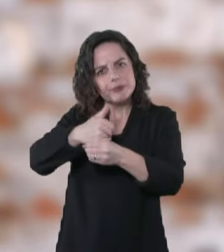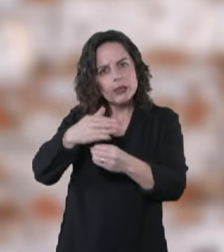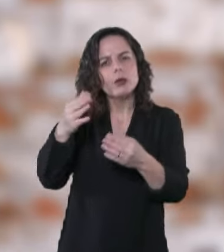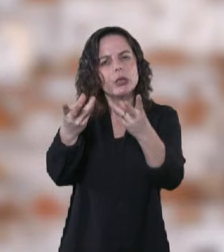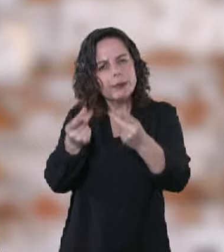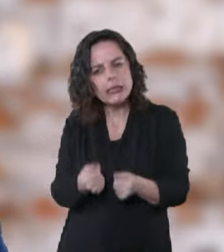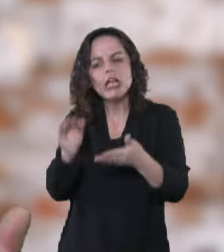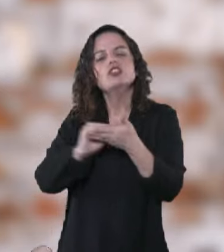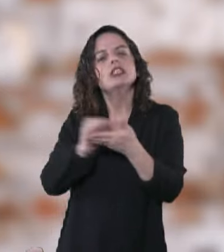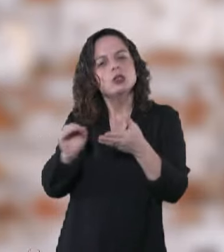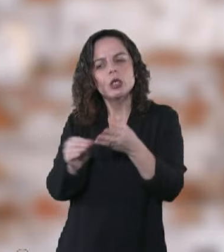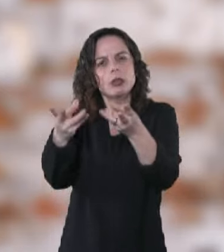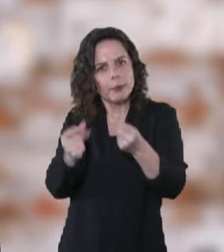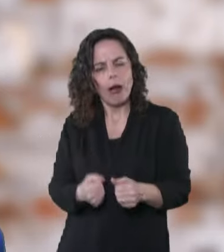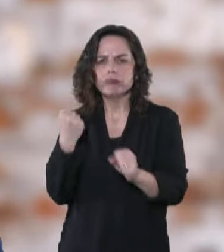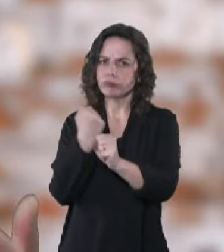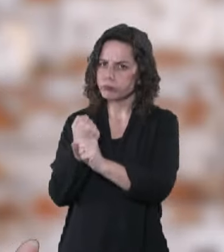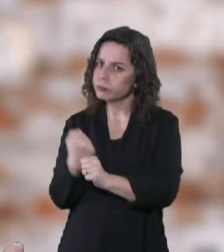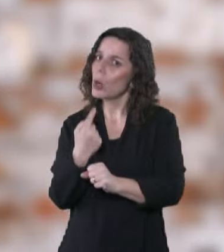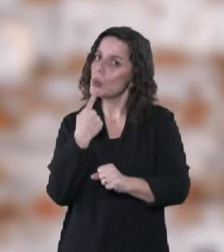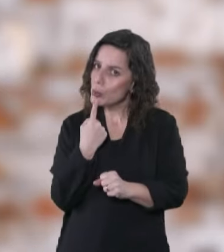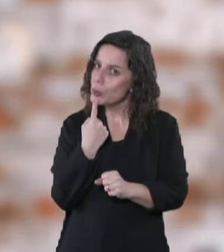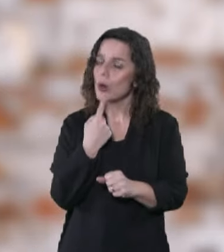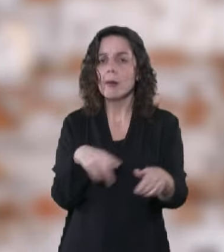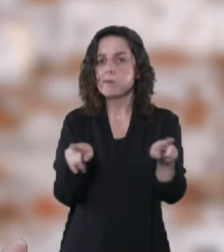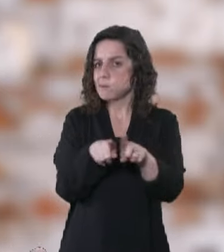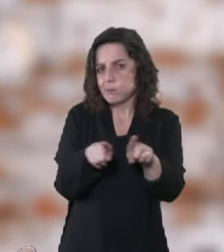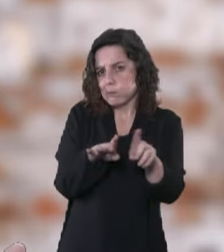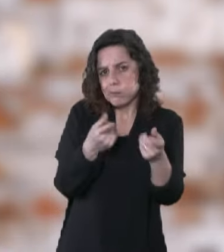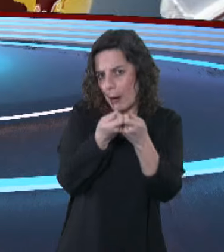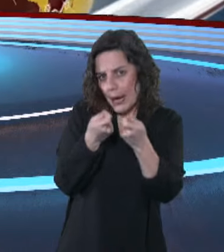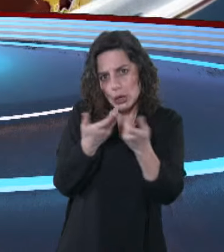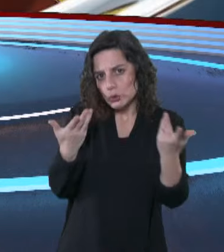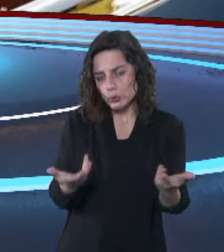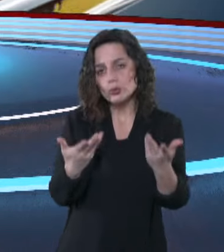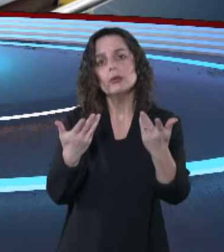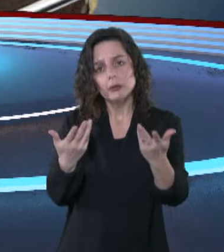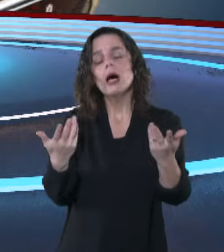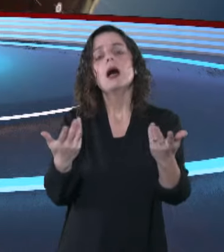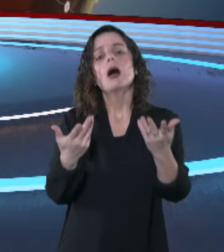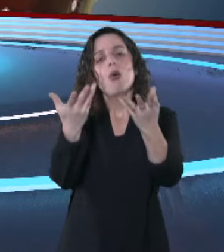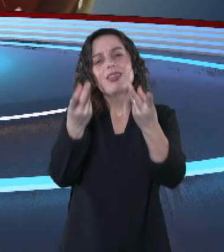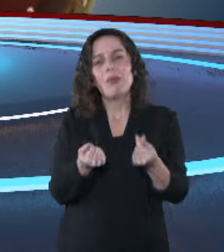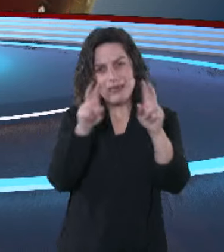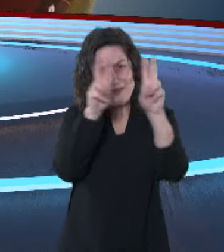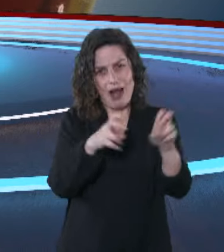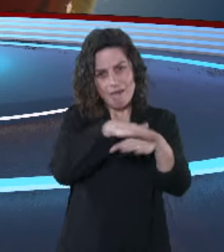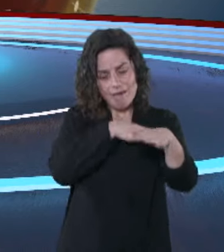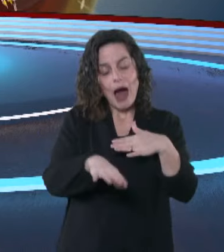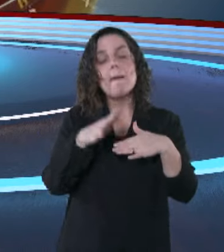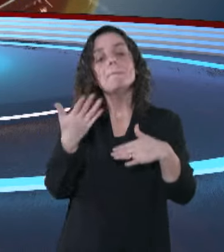escritórios de contabilidade, a fazer muitas tarefas, tarefas muito próximas daquilo que os contabilistas certificados fazem, mas sem poderem assumir